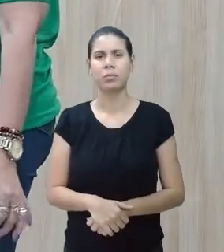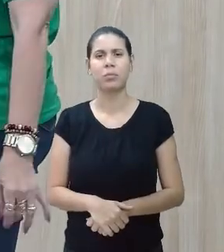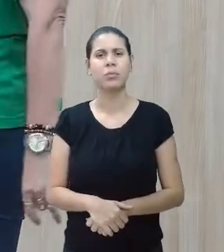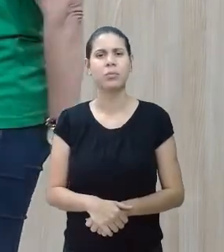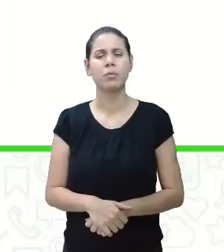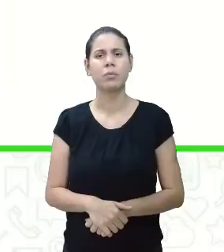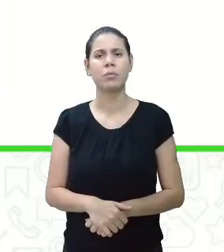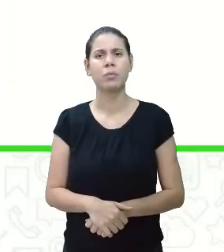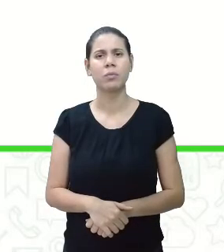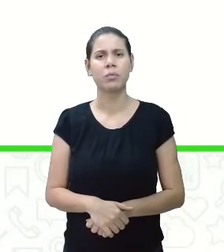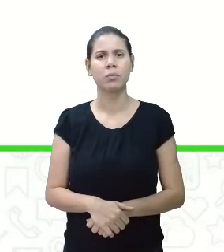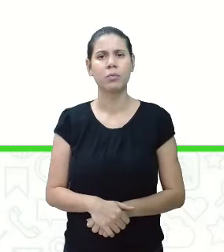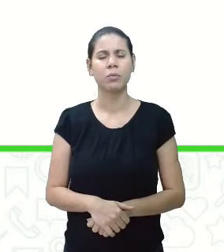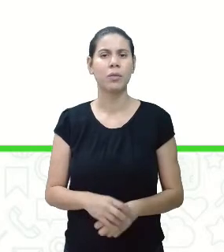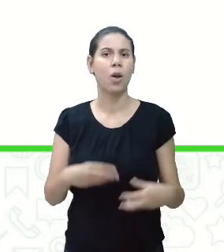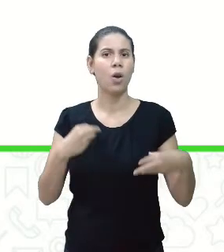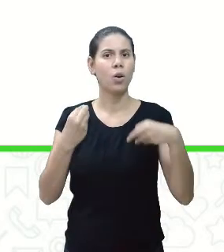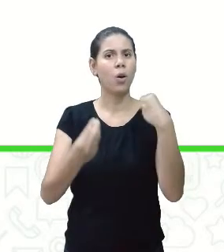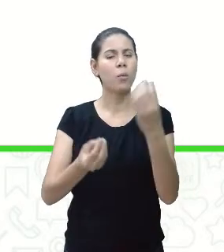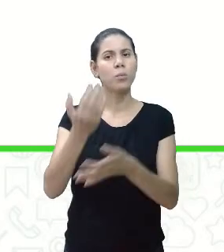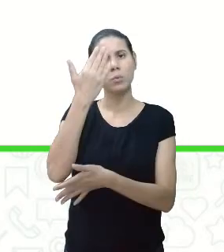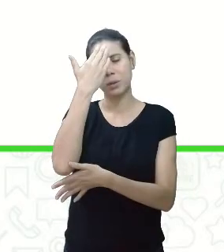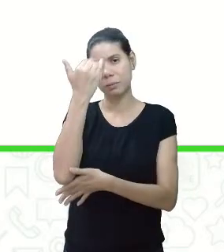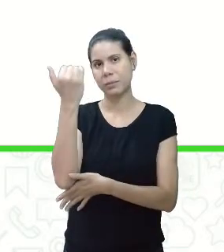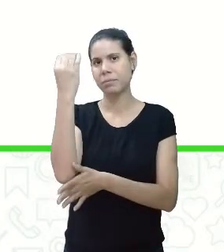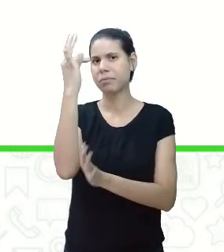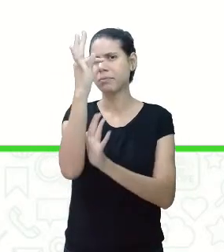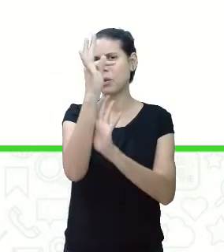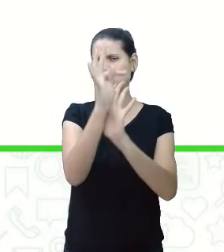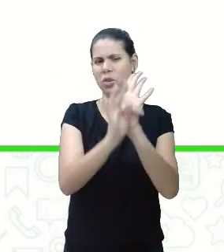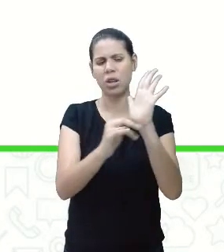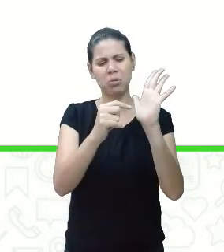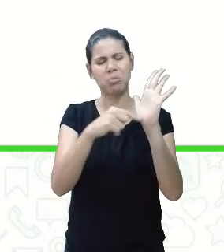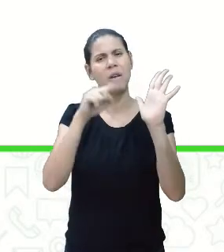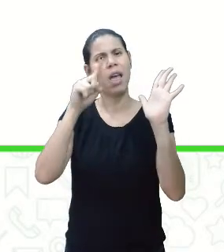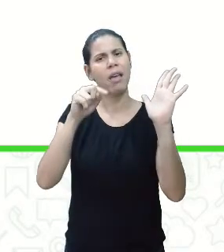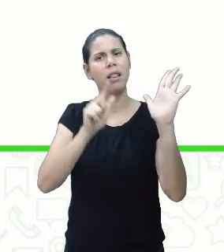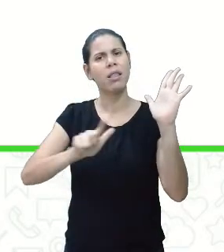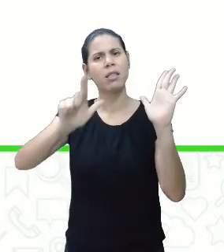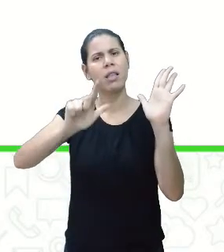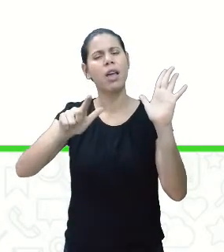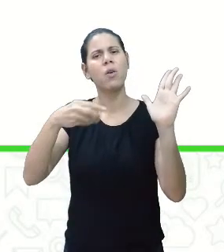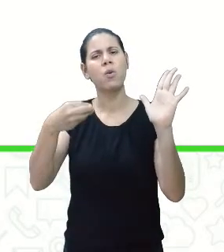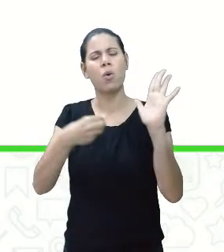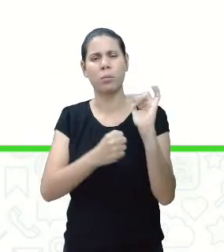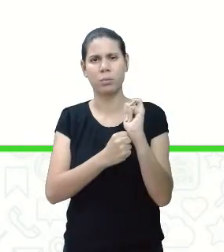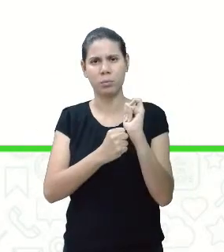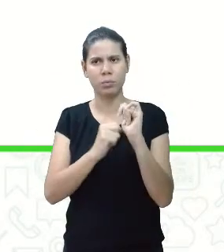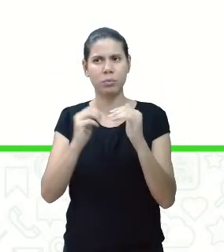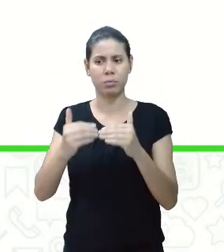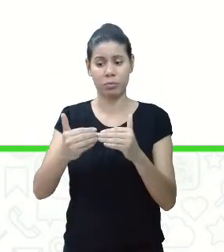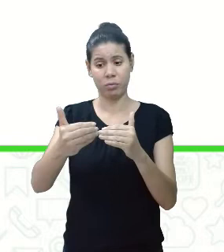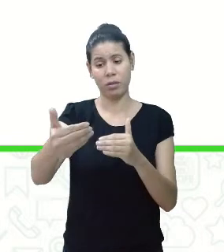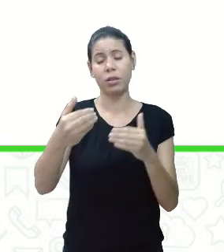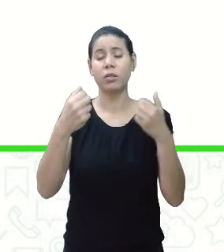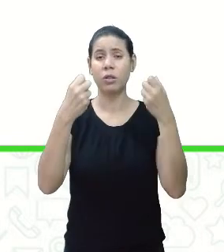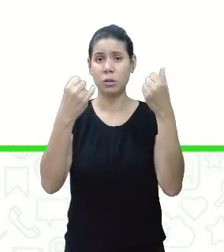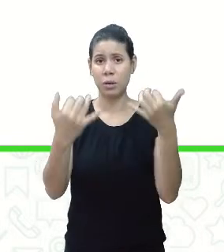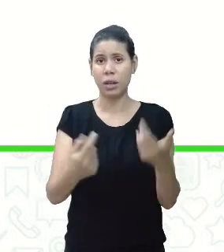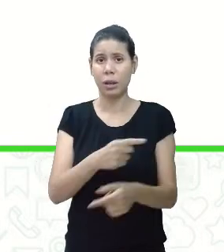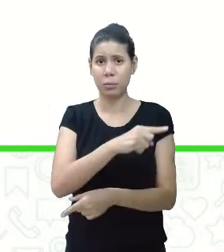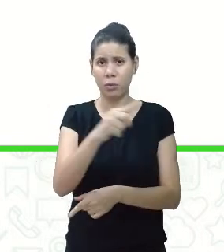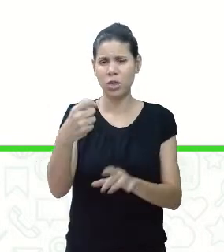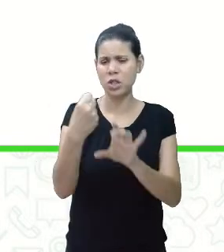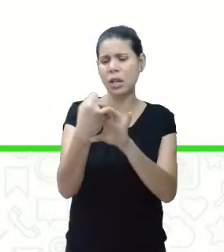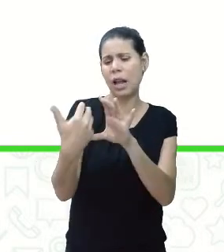Como reconhecer um texto literário? Não é? A seguir, vamos listar as particularidades desse estilo